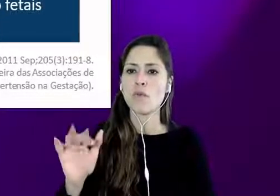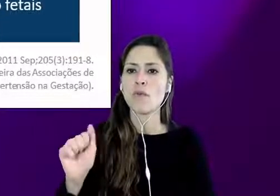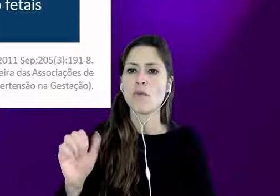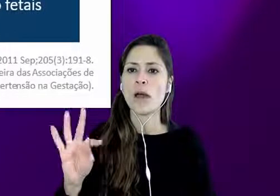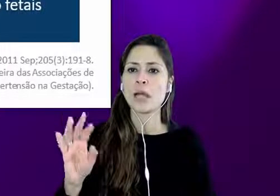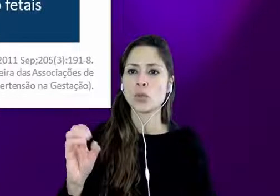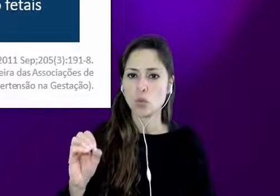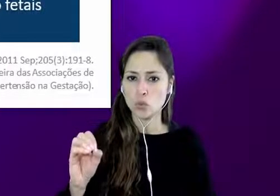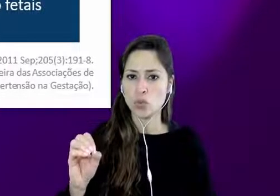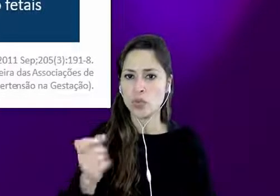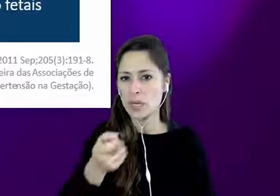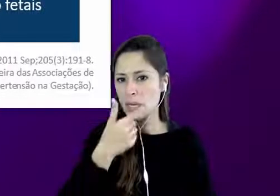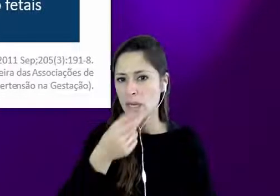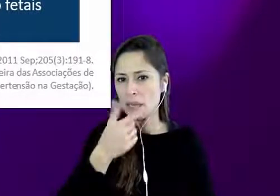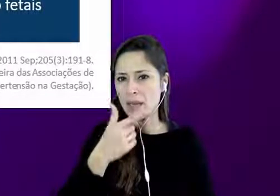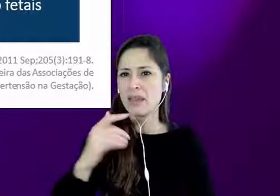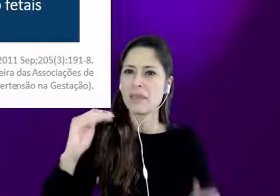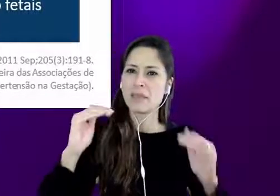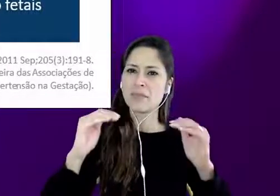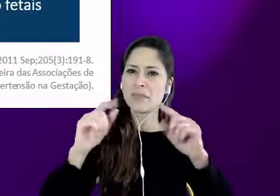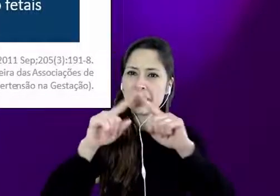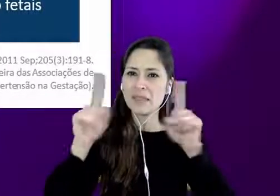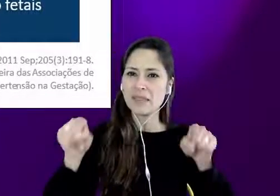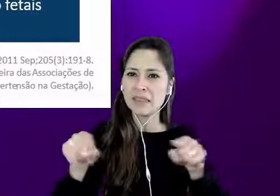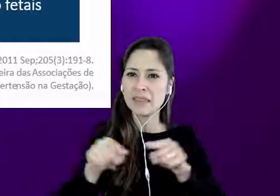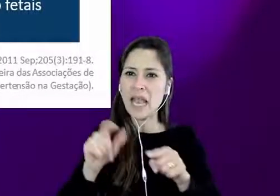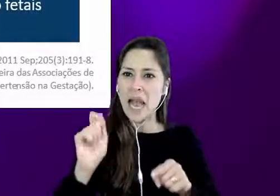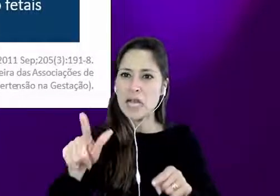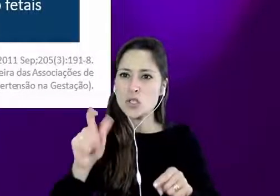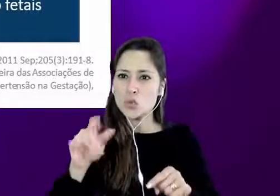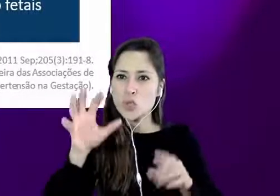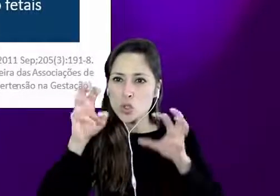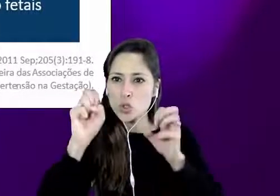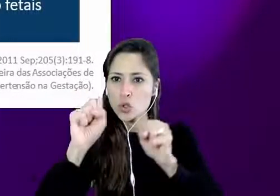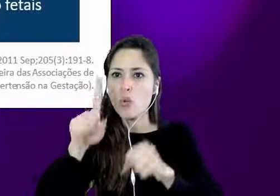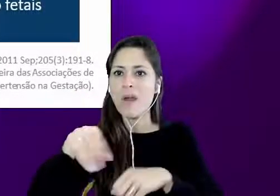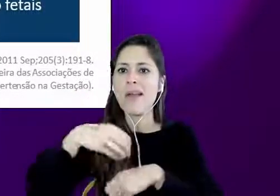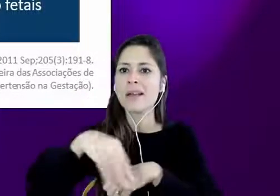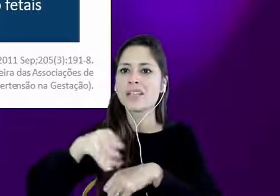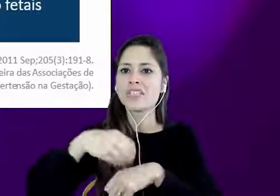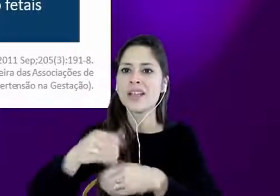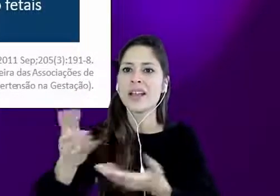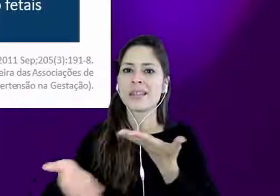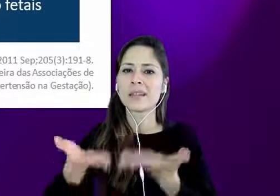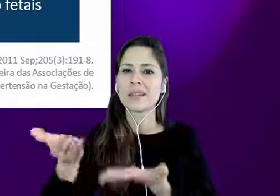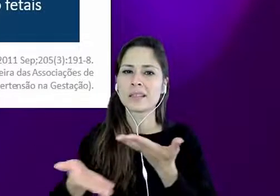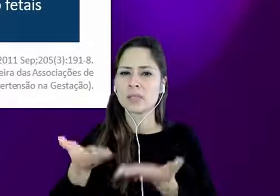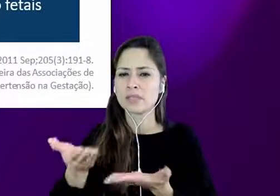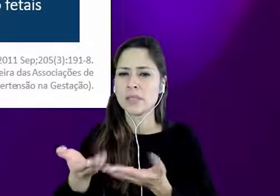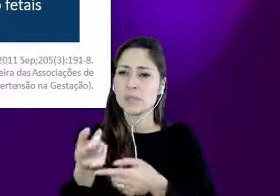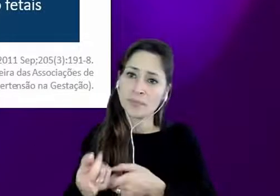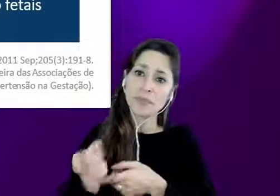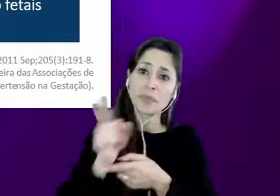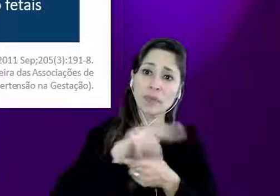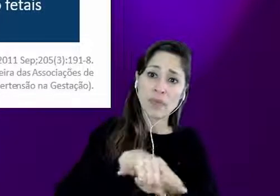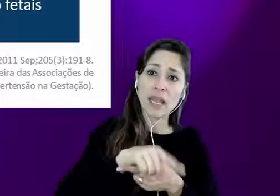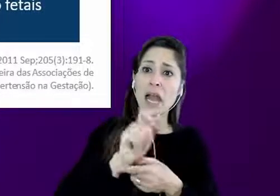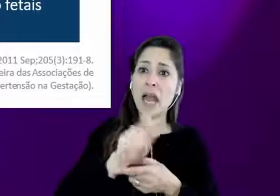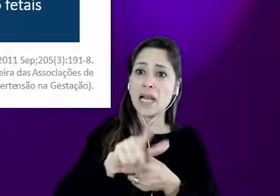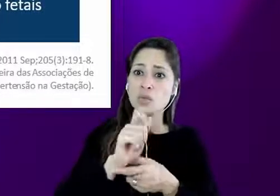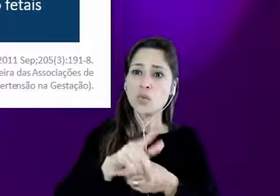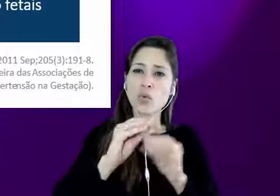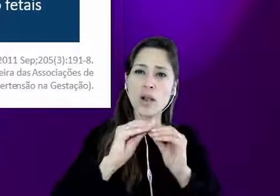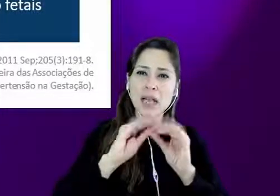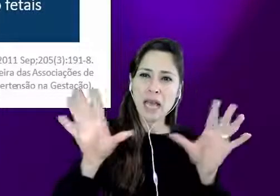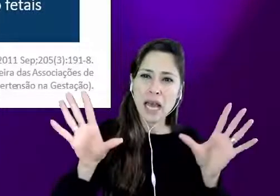bem-estar de ambos, materno e fetal, e se nós estivermos diante de uma gestante abaixo de 24 semanas, conversar com os pais sobre os